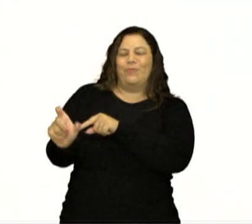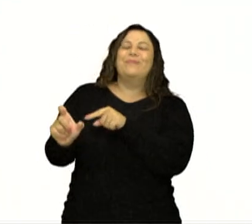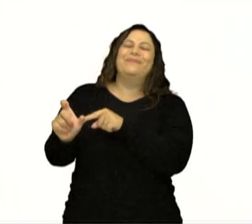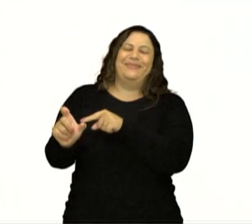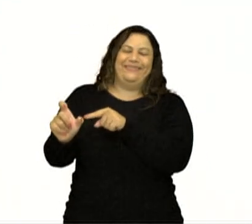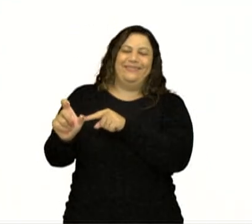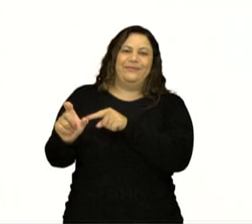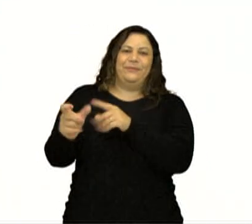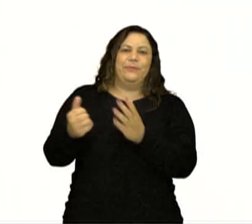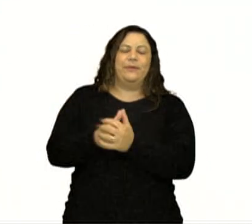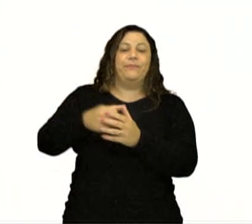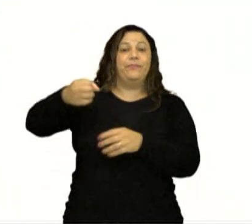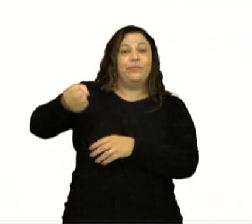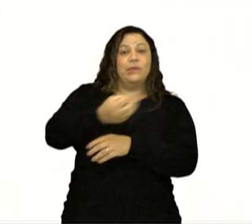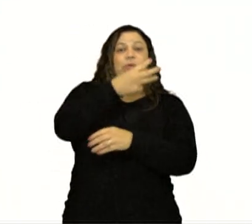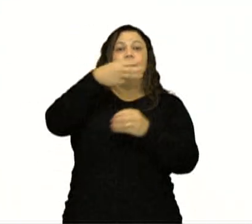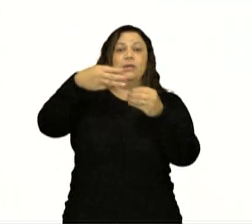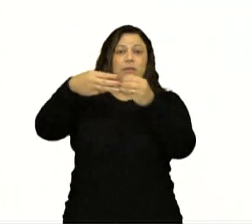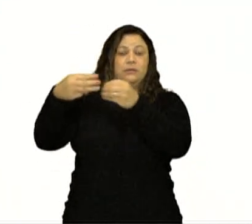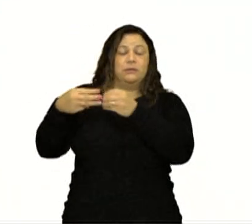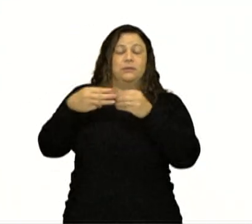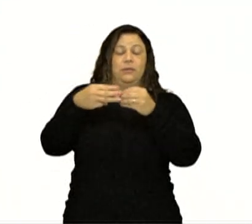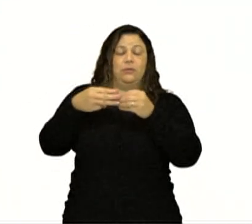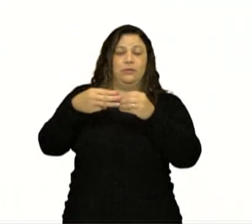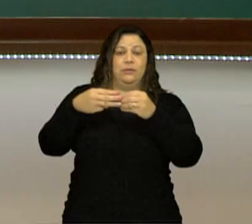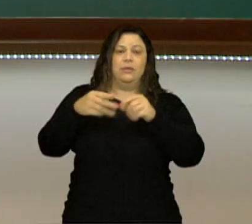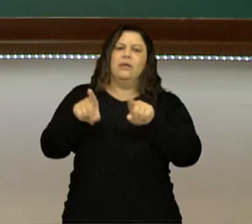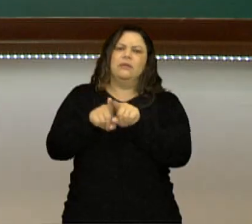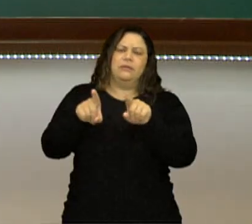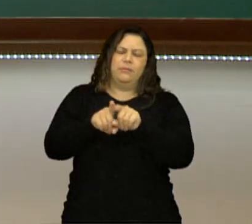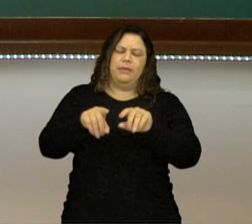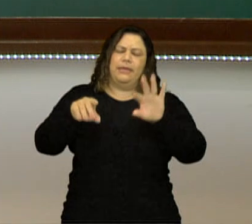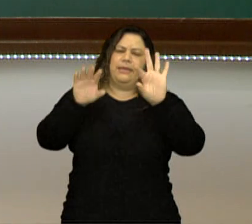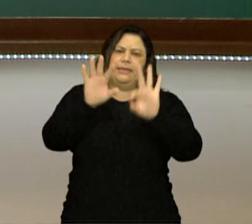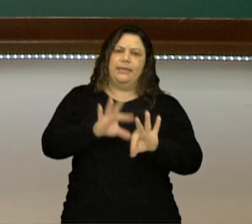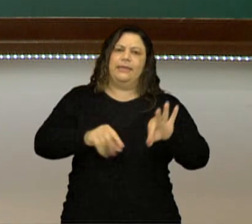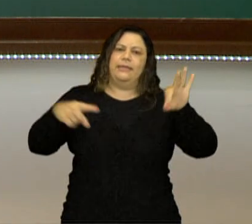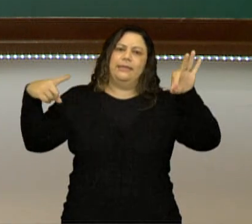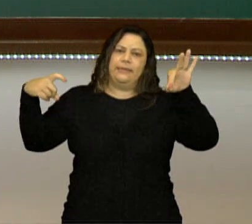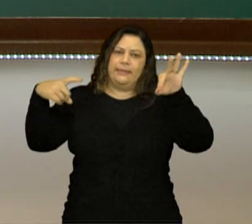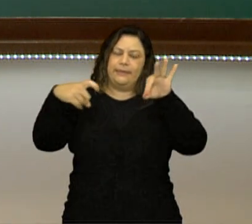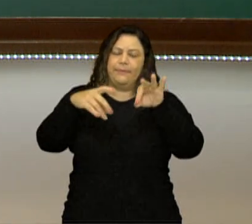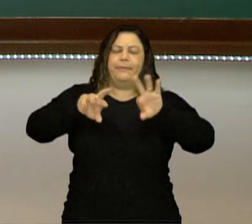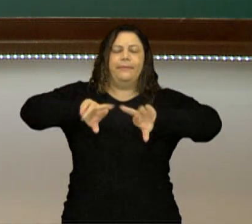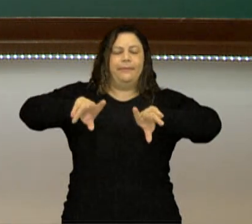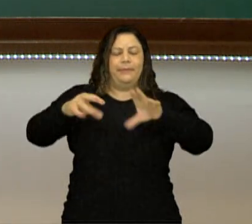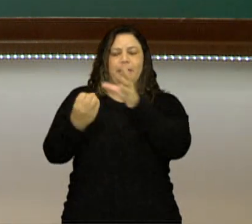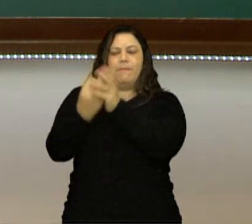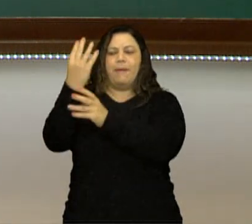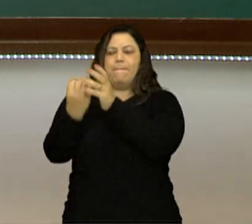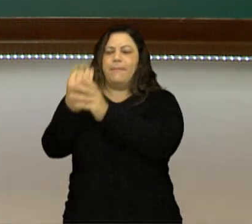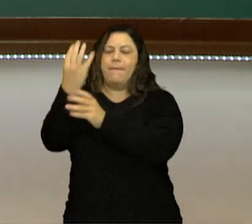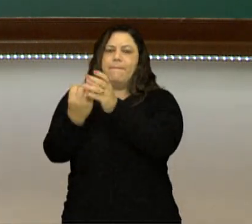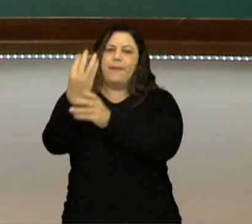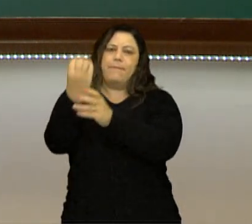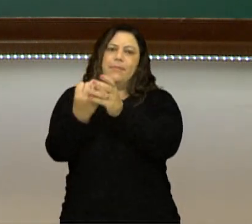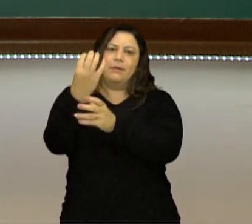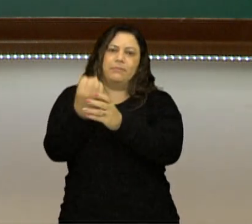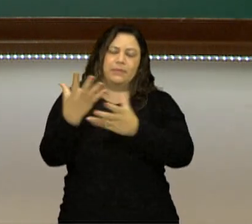renovar células, produzir gametas, espermatozoides, óvulos, no caso dos animais, né?